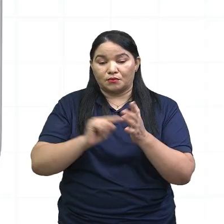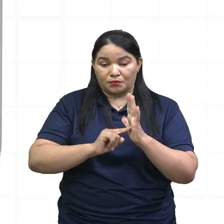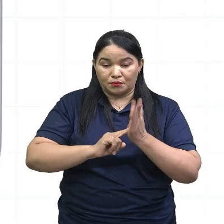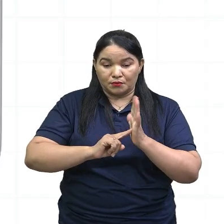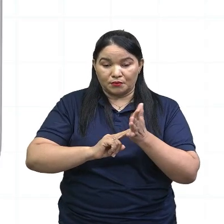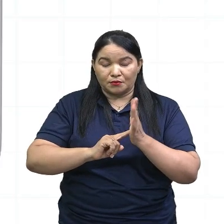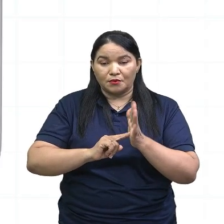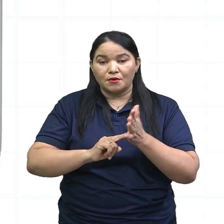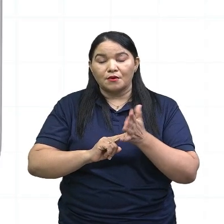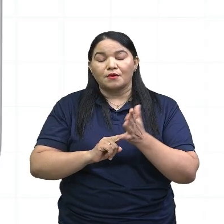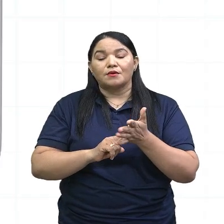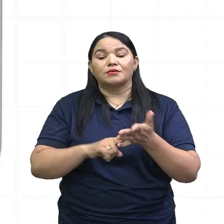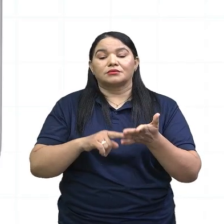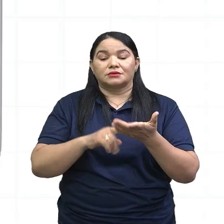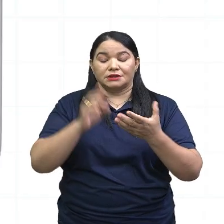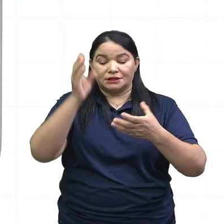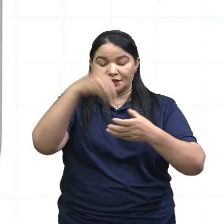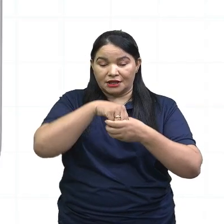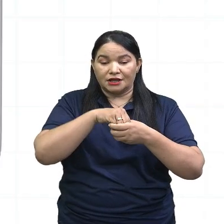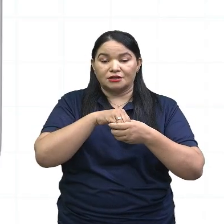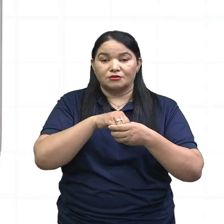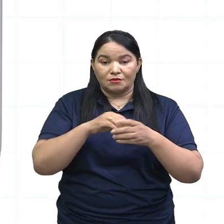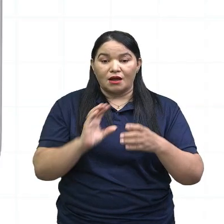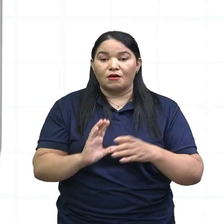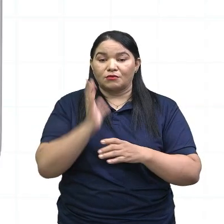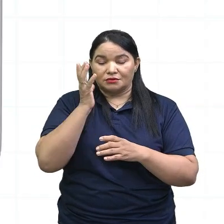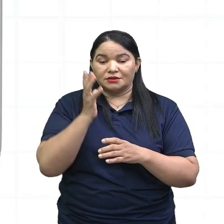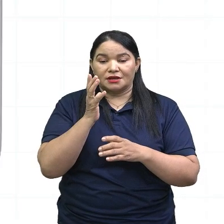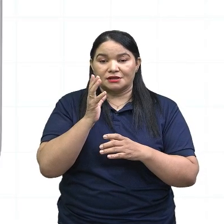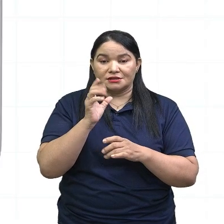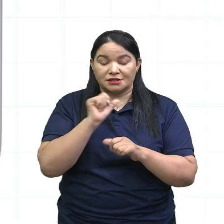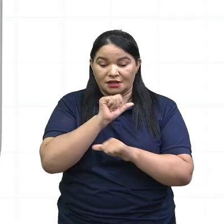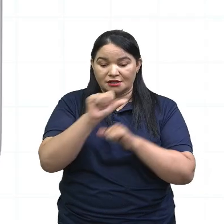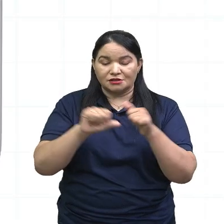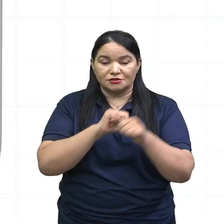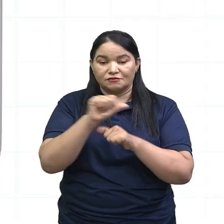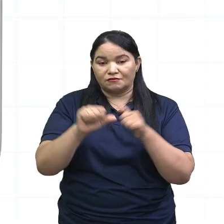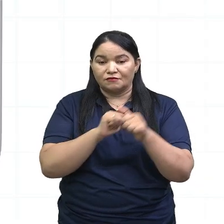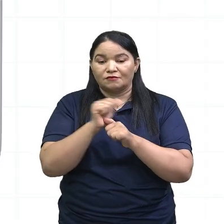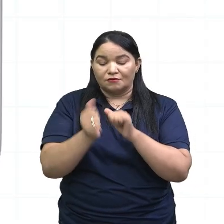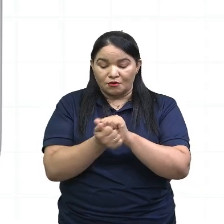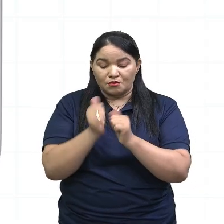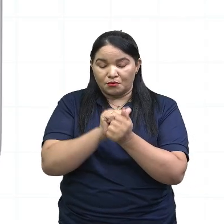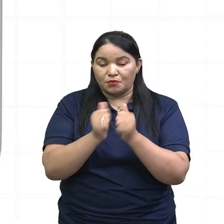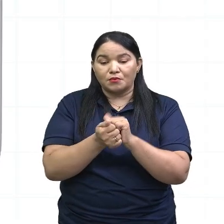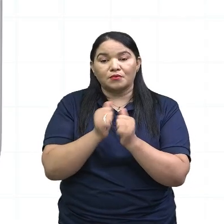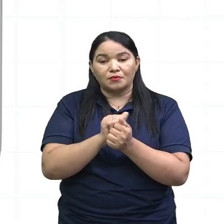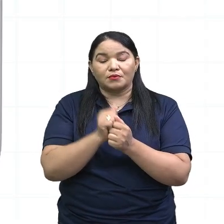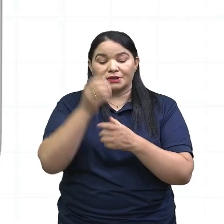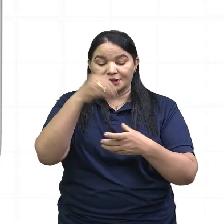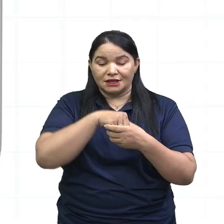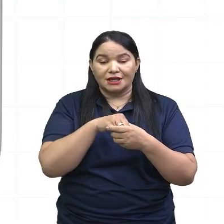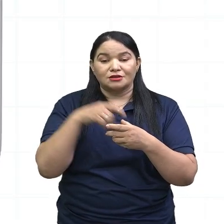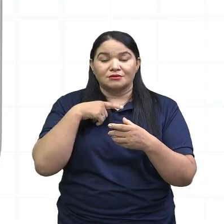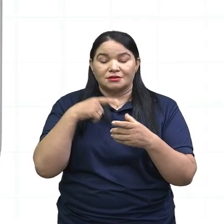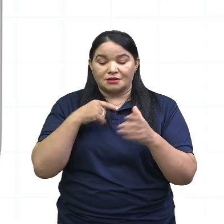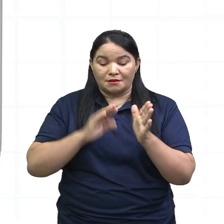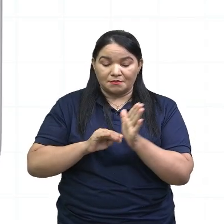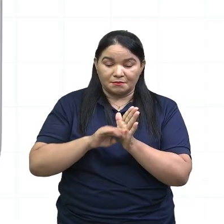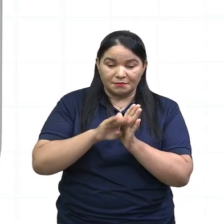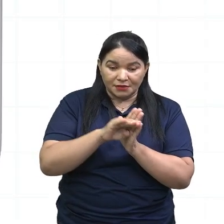biogás, é aqui que acontecem as transformações, né? Aqui que são utilizados bactérias para o processo